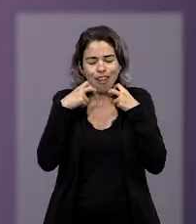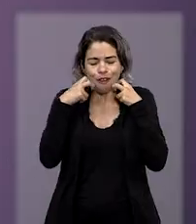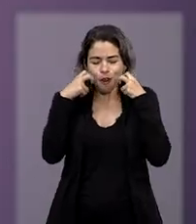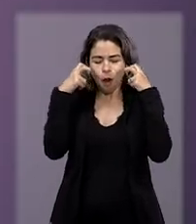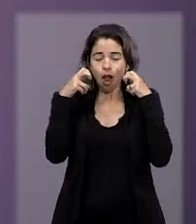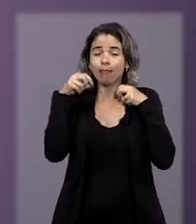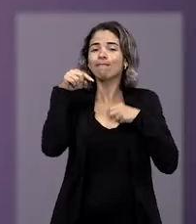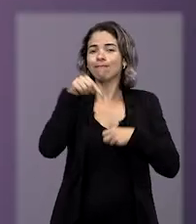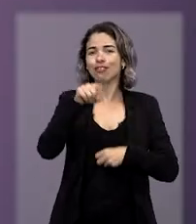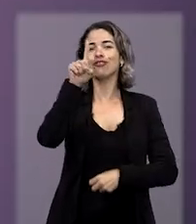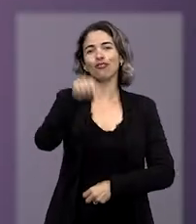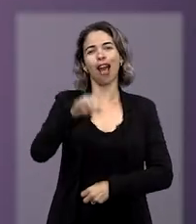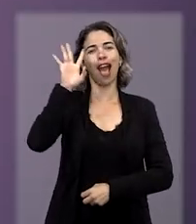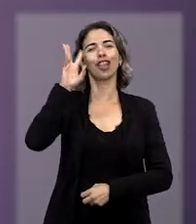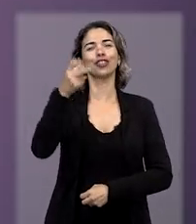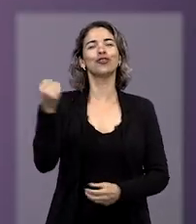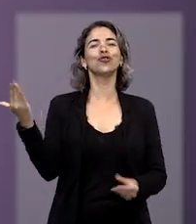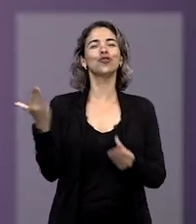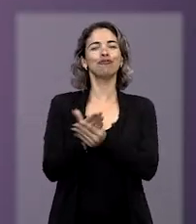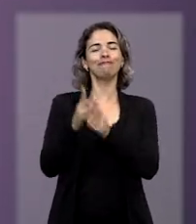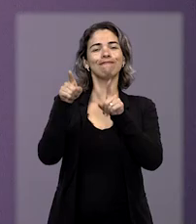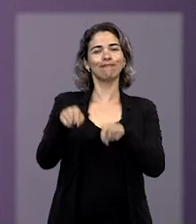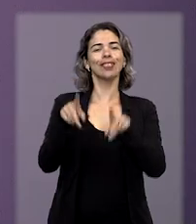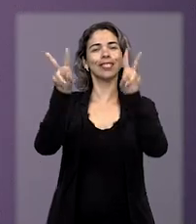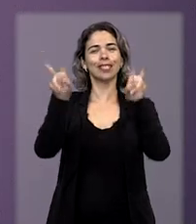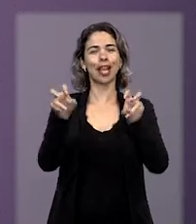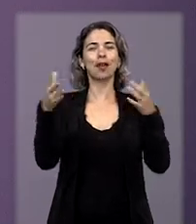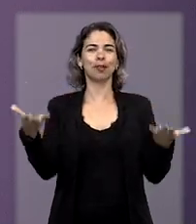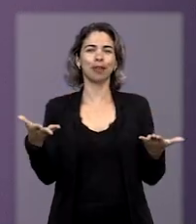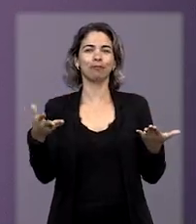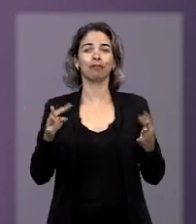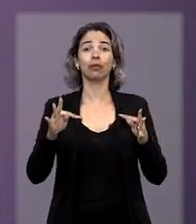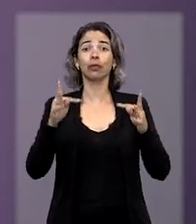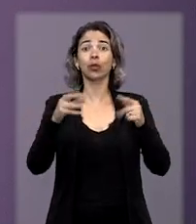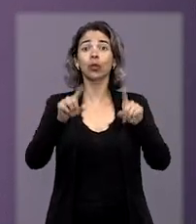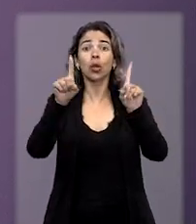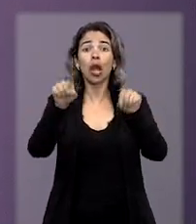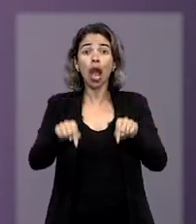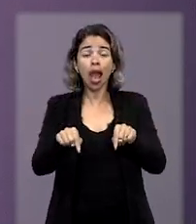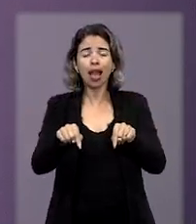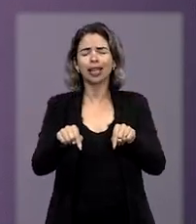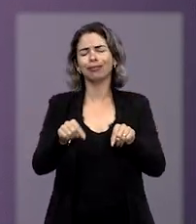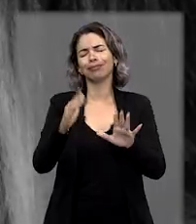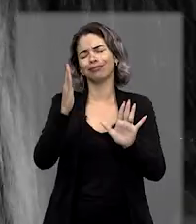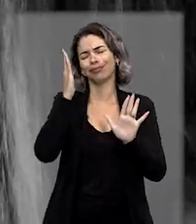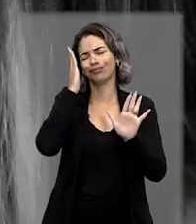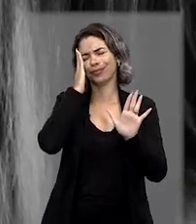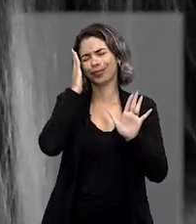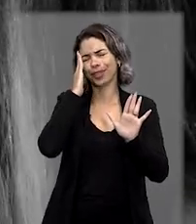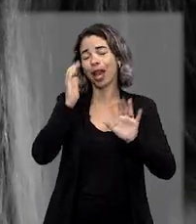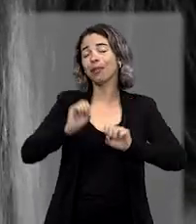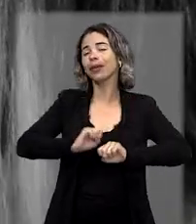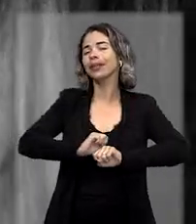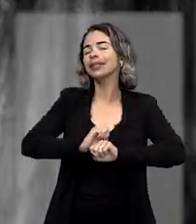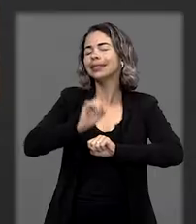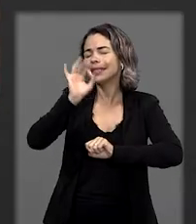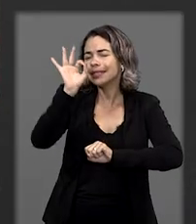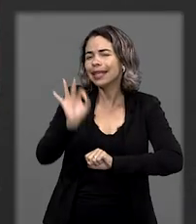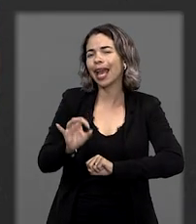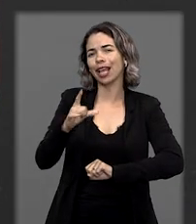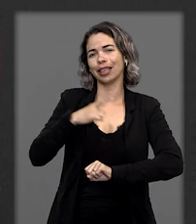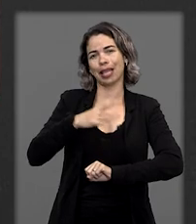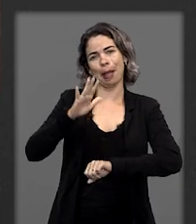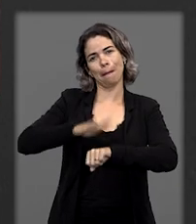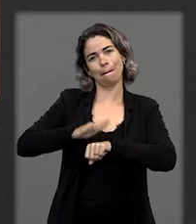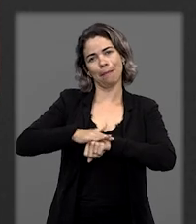é disso que se trata uma decisão judicial nesse sentido tudo isso claro que traz mais dignidade